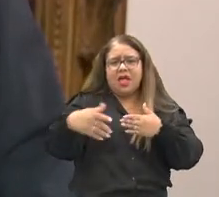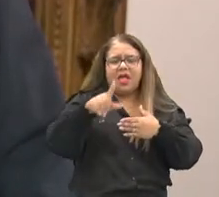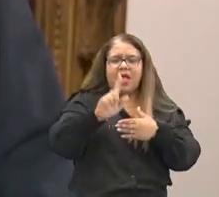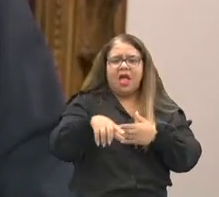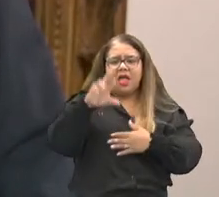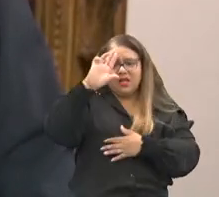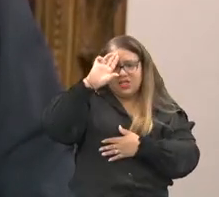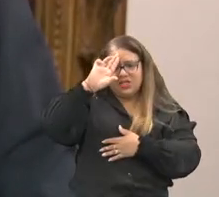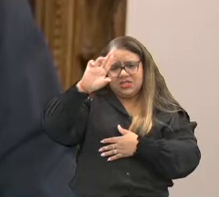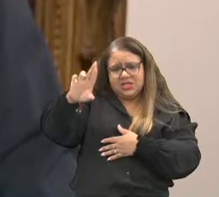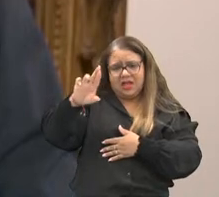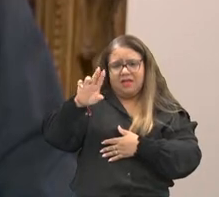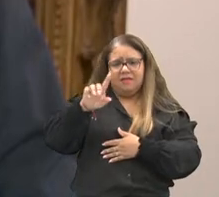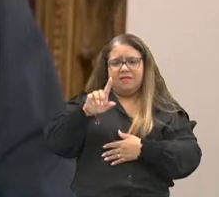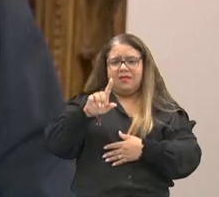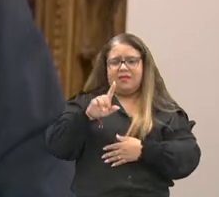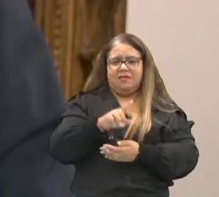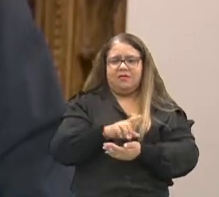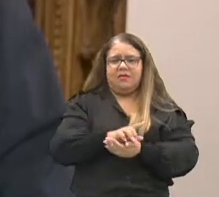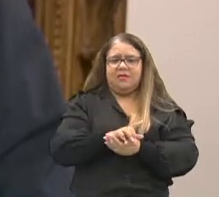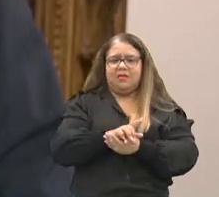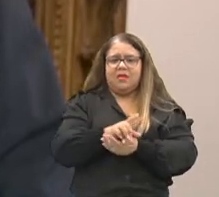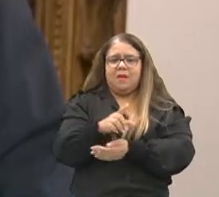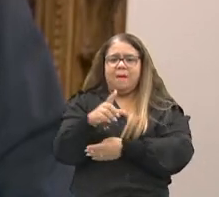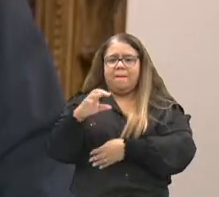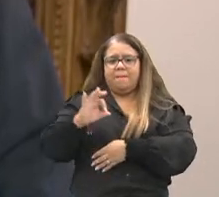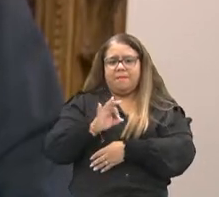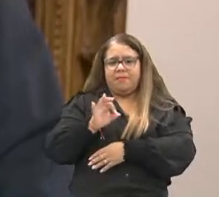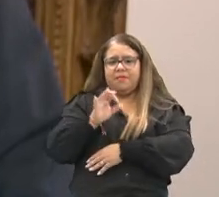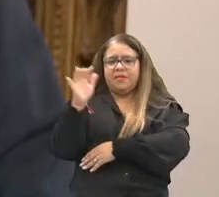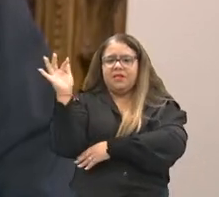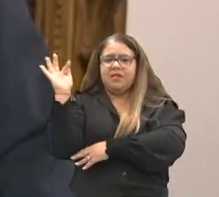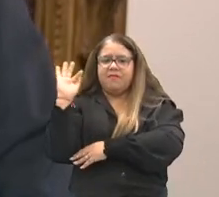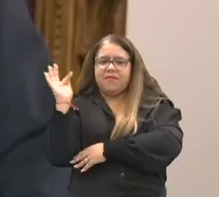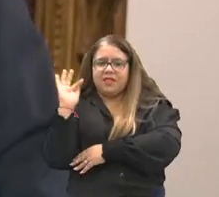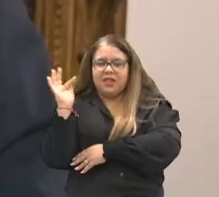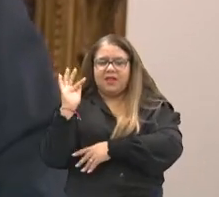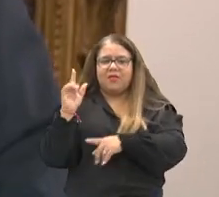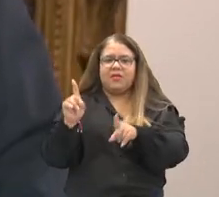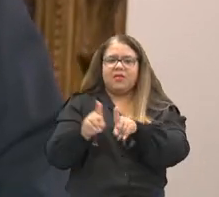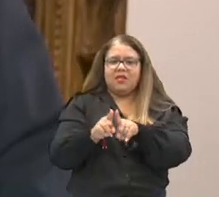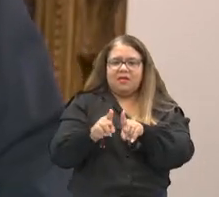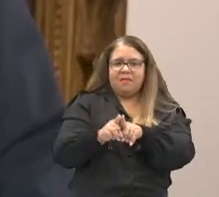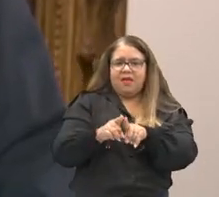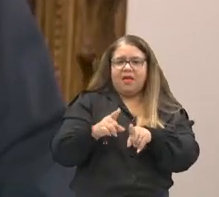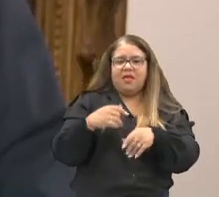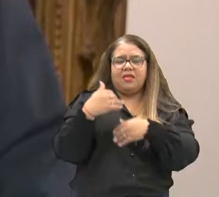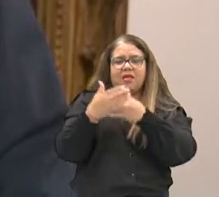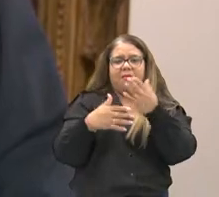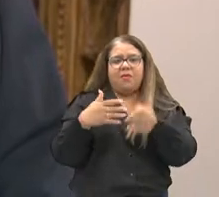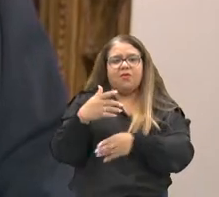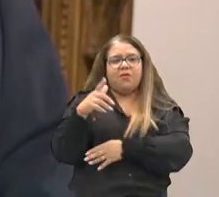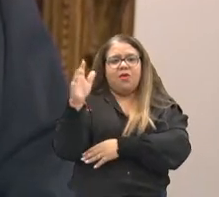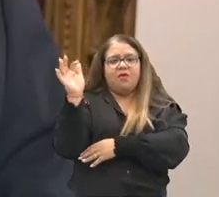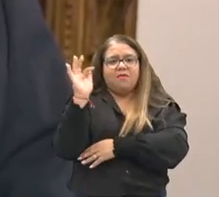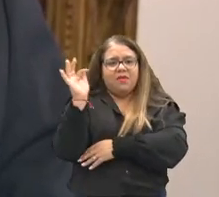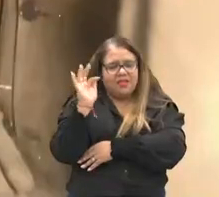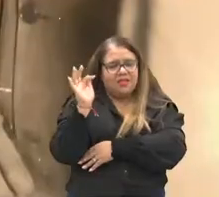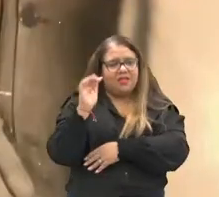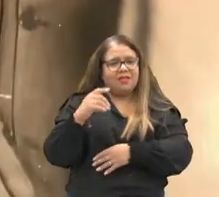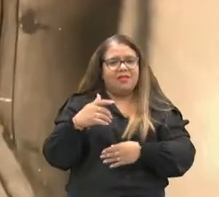de polícia em que do Rio Grande do Sul ao Rio de Janeiro... Foi diretor-geral da Polícia Federal, Vargas, assumindo o